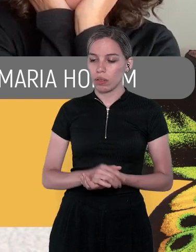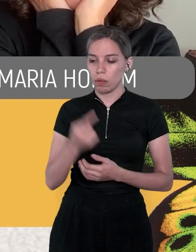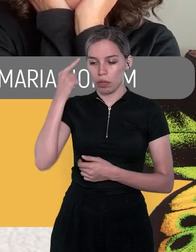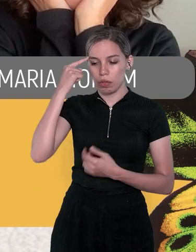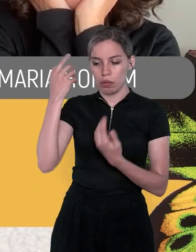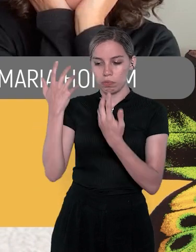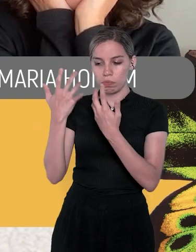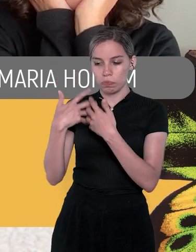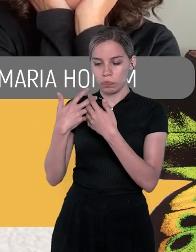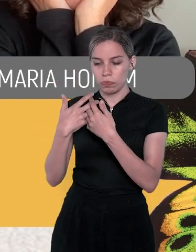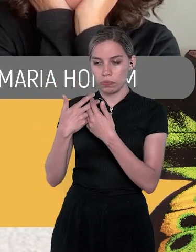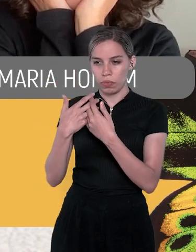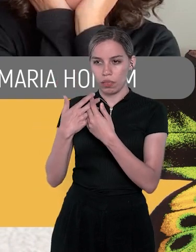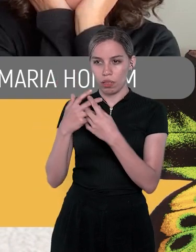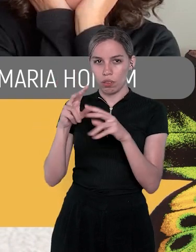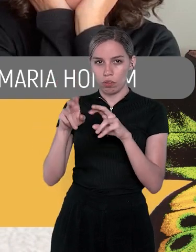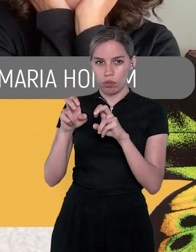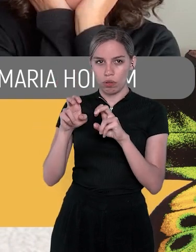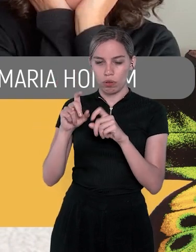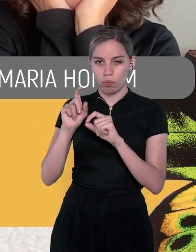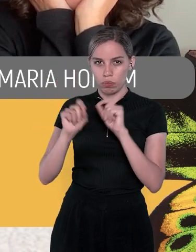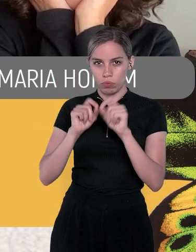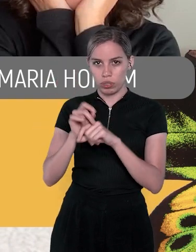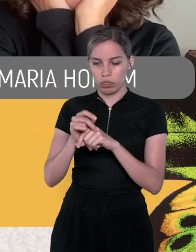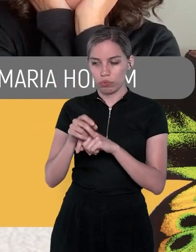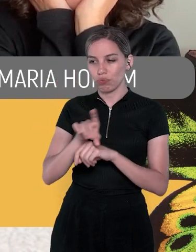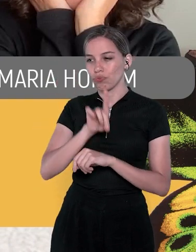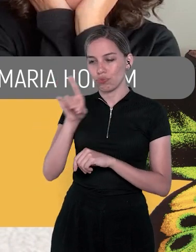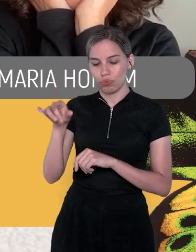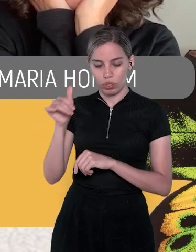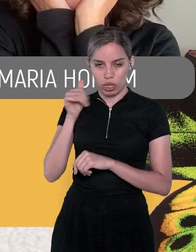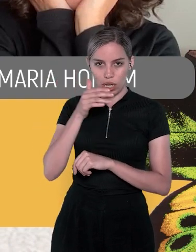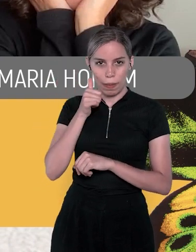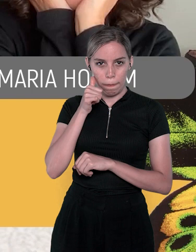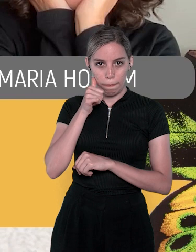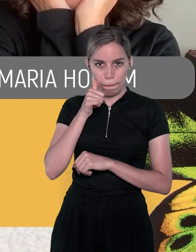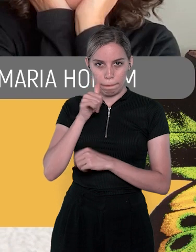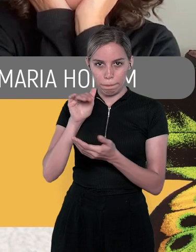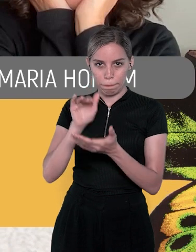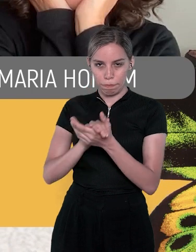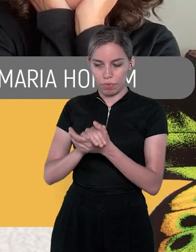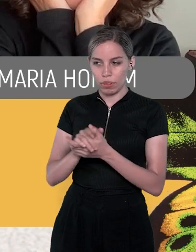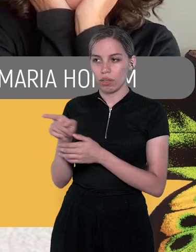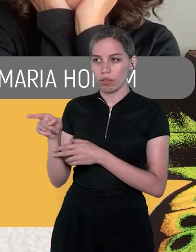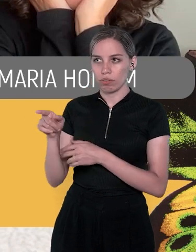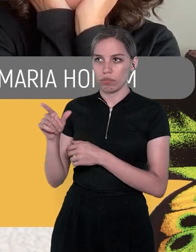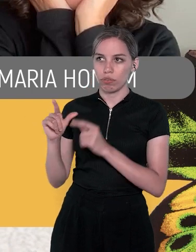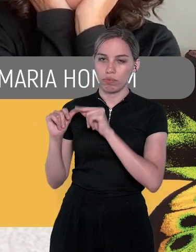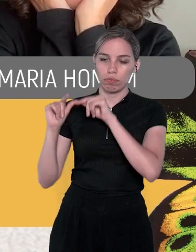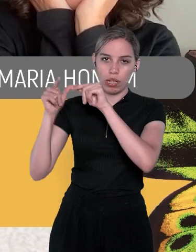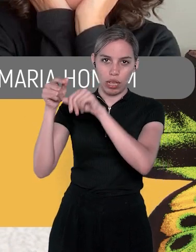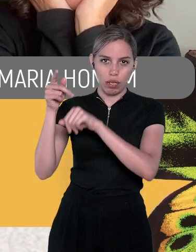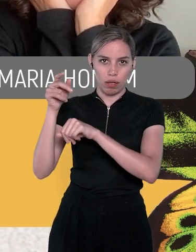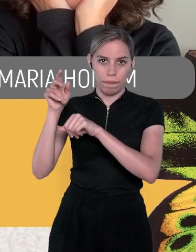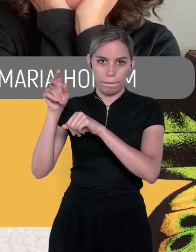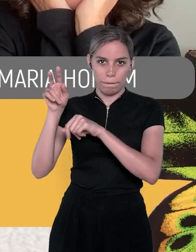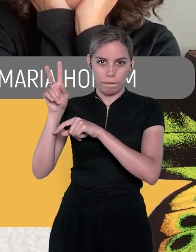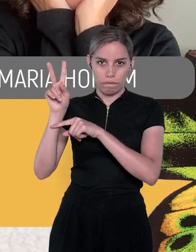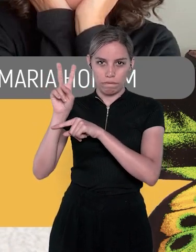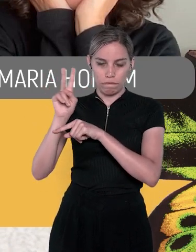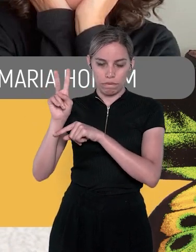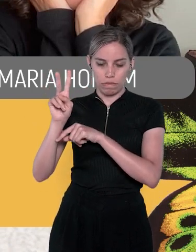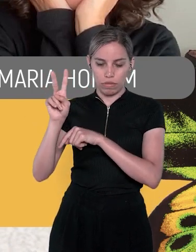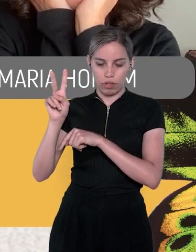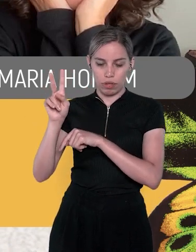fez um especial na Venezuela, logo depois que o Chávez fez